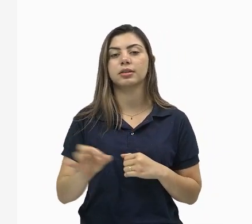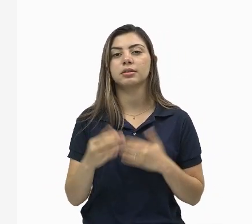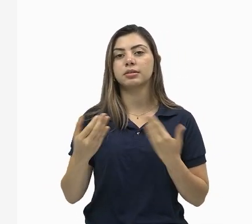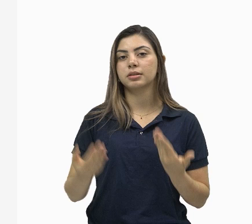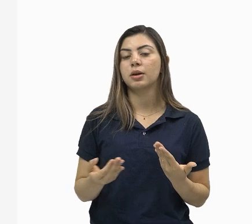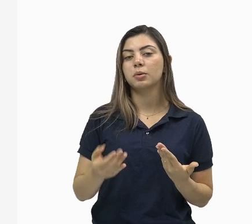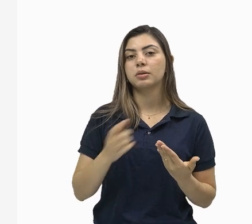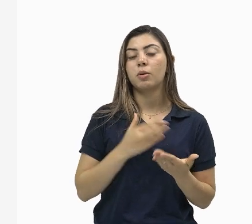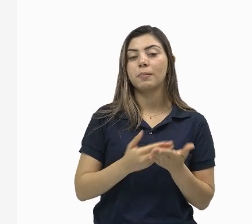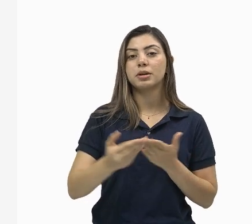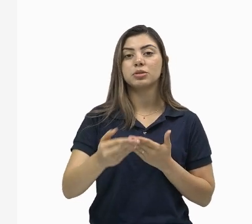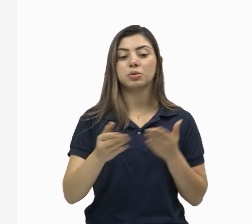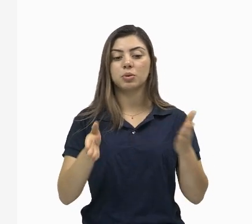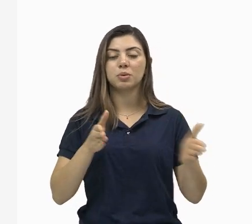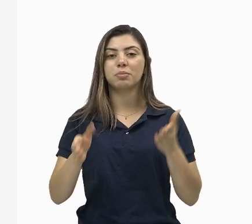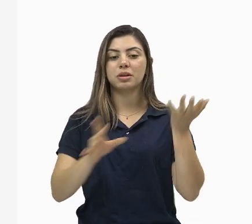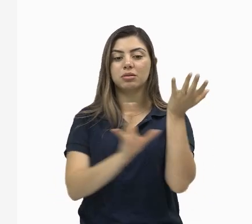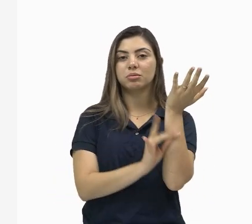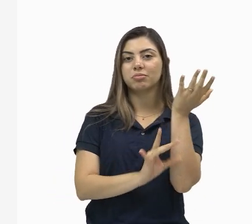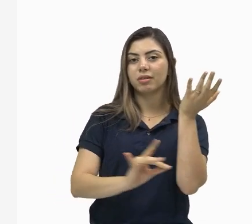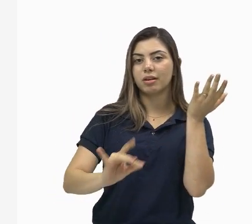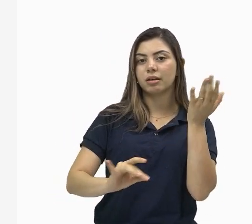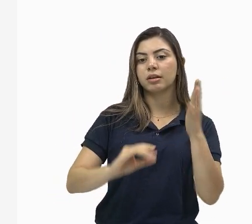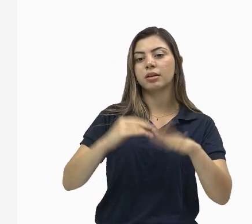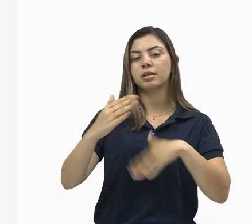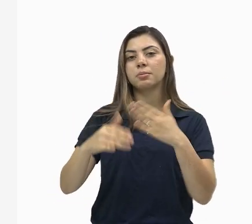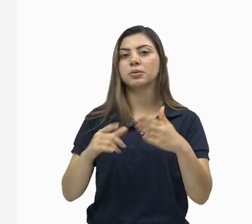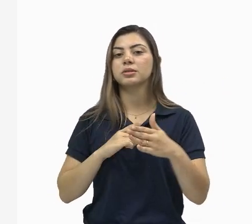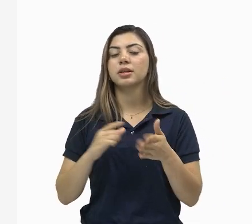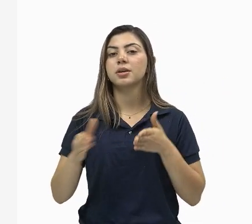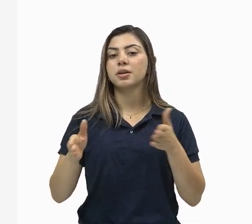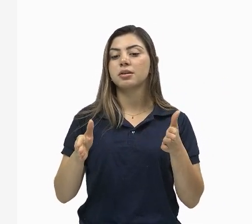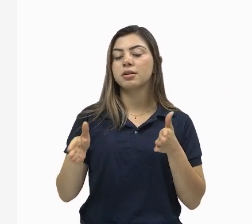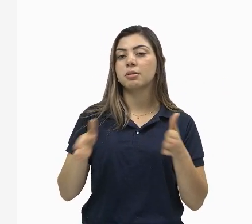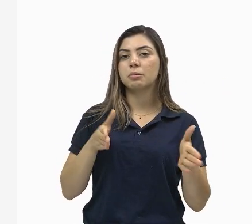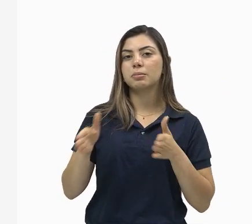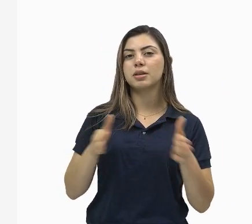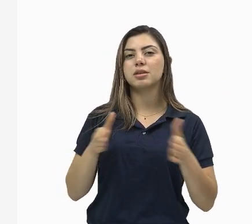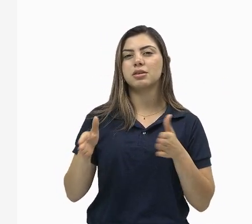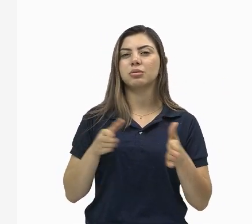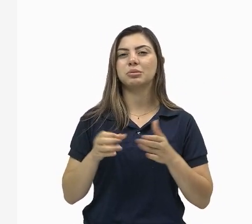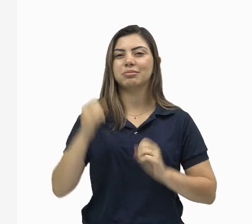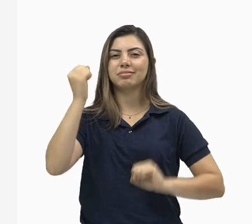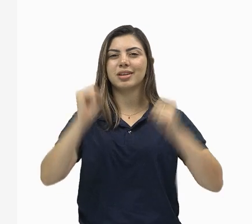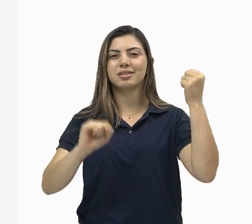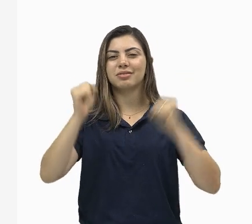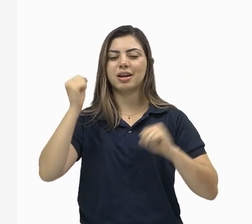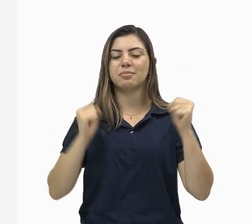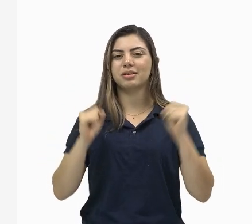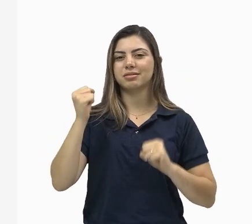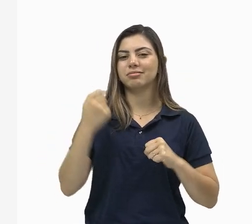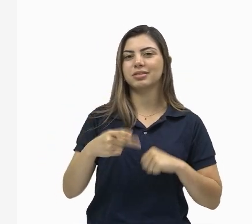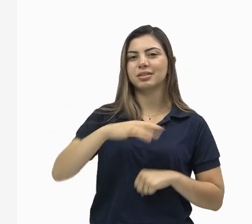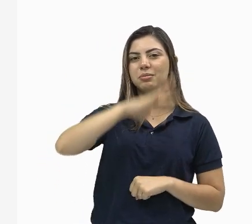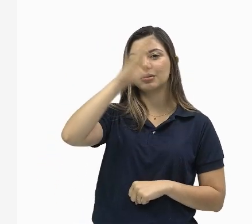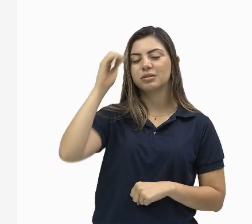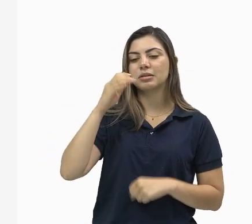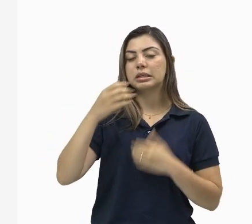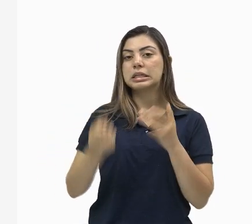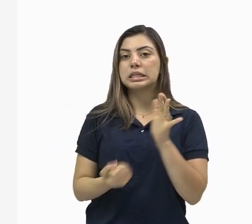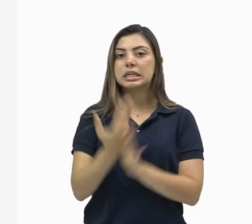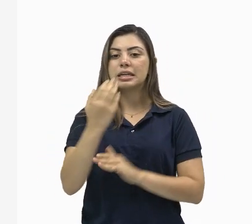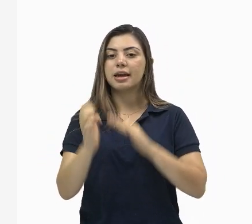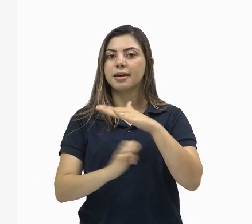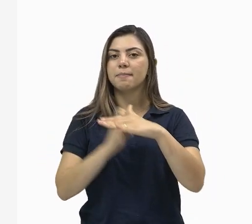o ciclo da borracha e depois isso vai se dar com a Zona Franca de Manaus. Já que nós vamos desenvolver uma Zona Franca, muitas pessoas vão querer